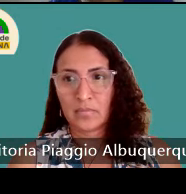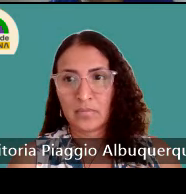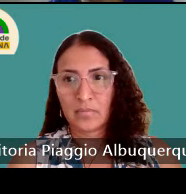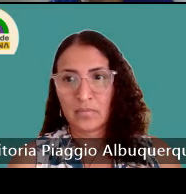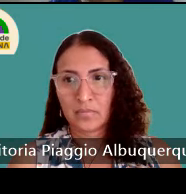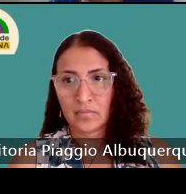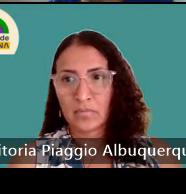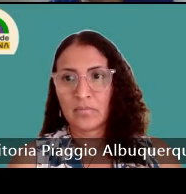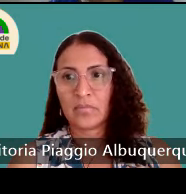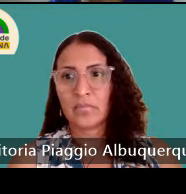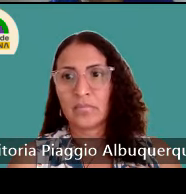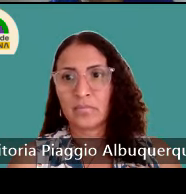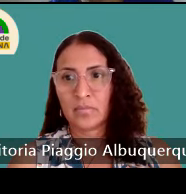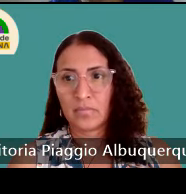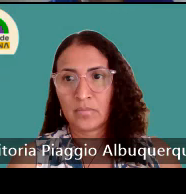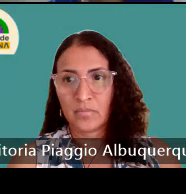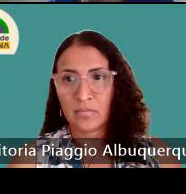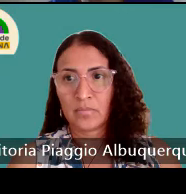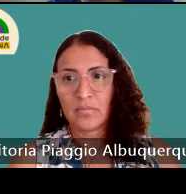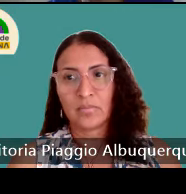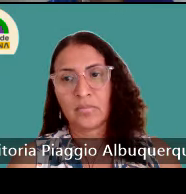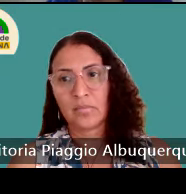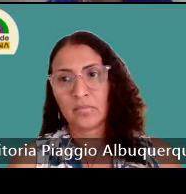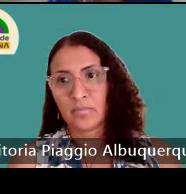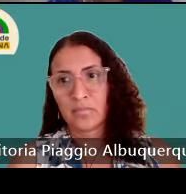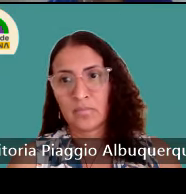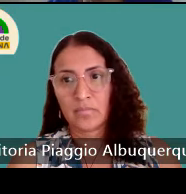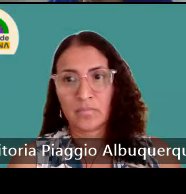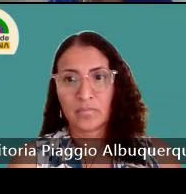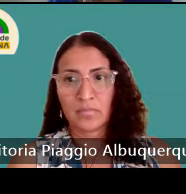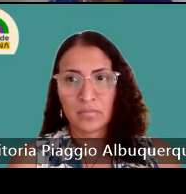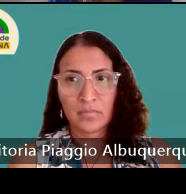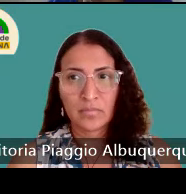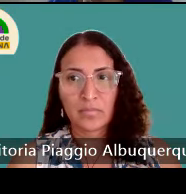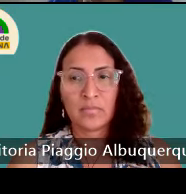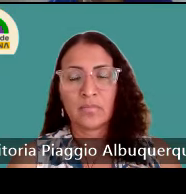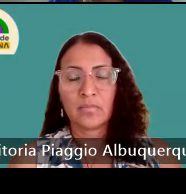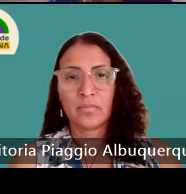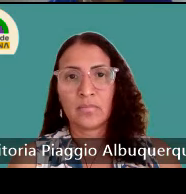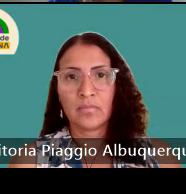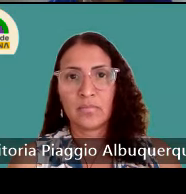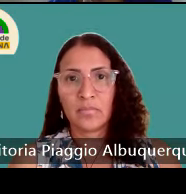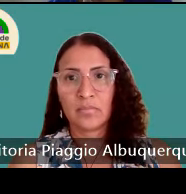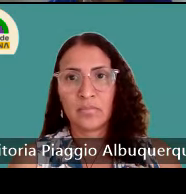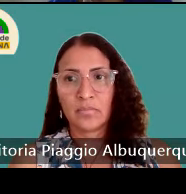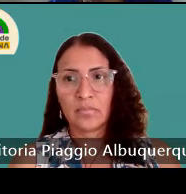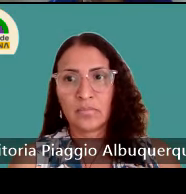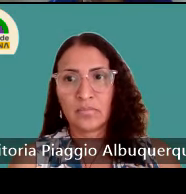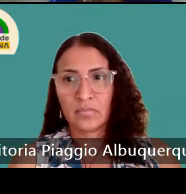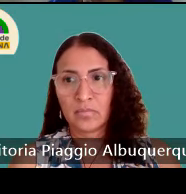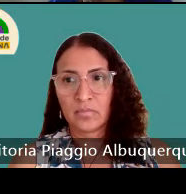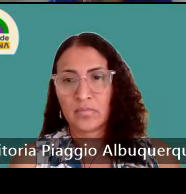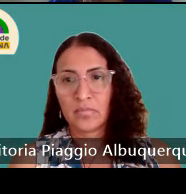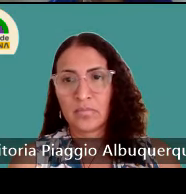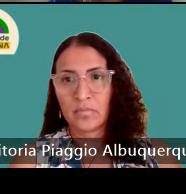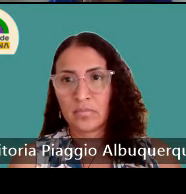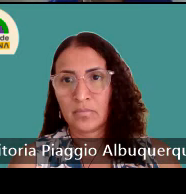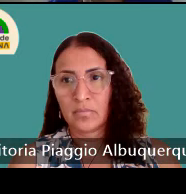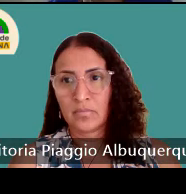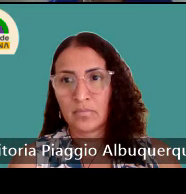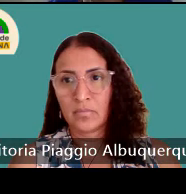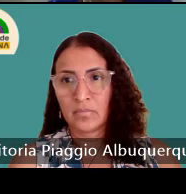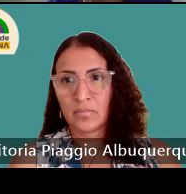adequação da medida imposta pela decisão então é muito por isso por exemplo que o TCU lá em 2020 ditou uma